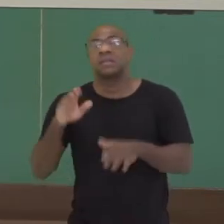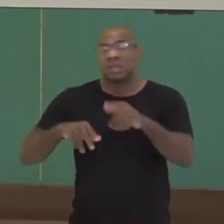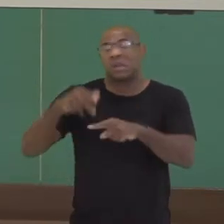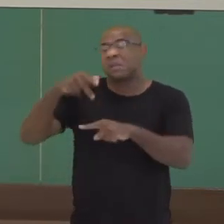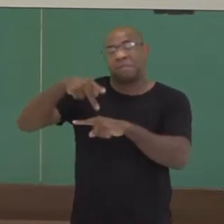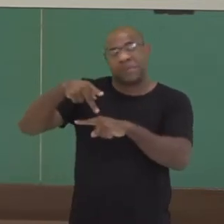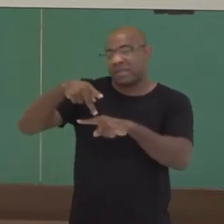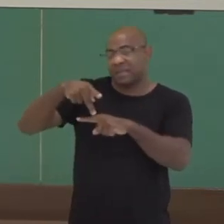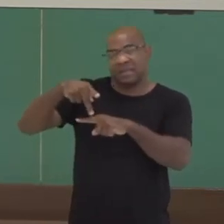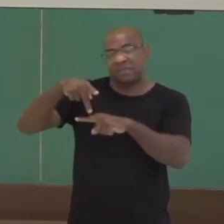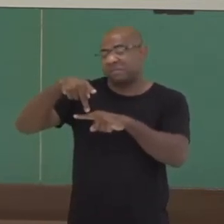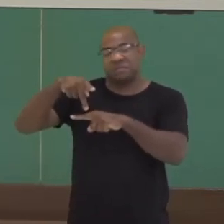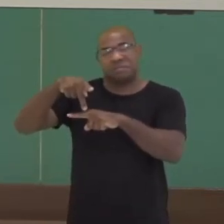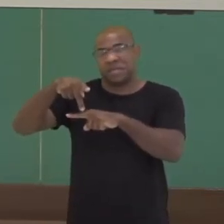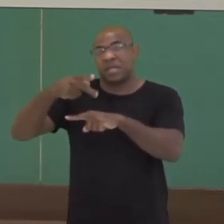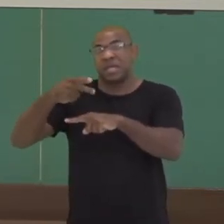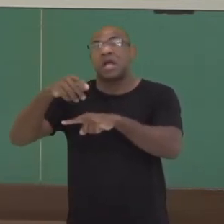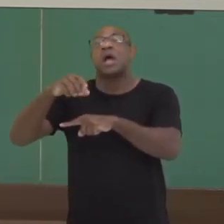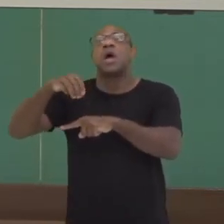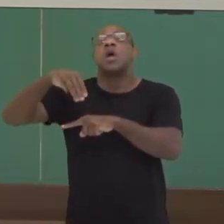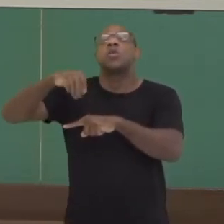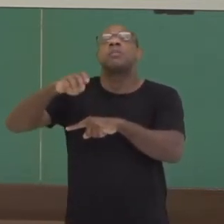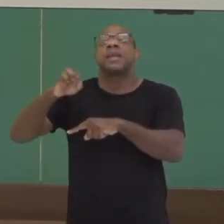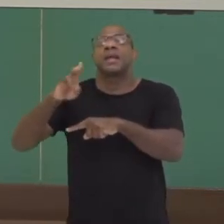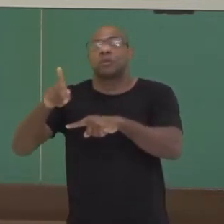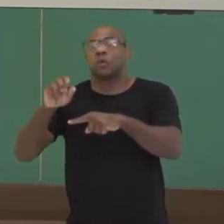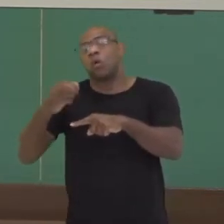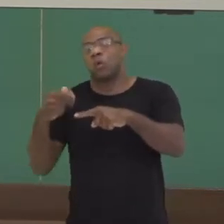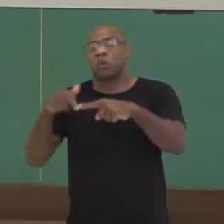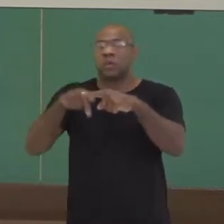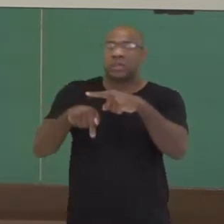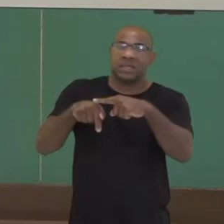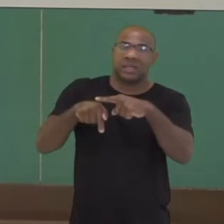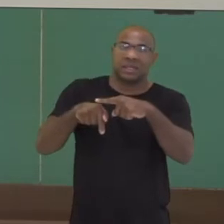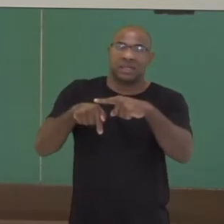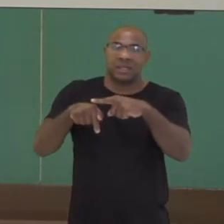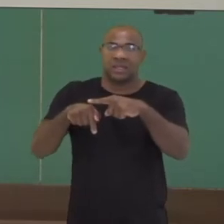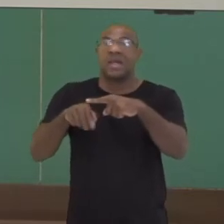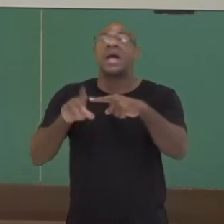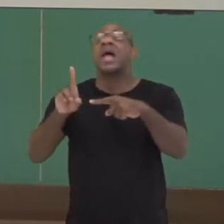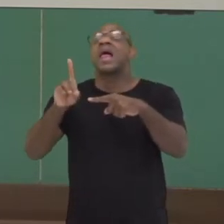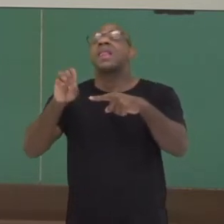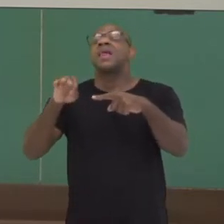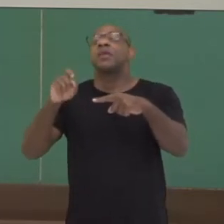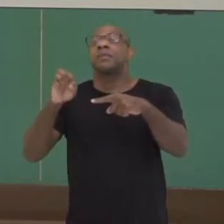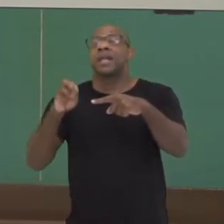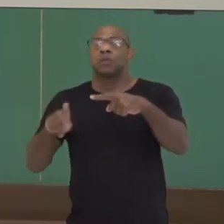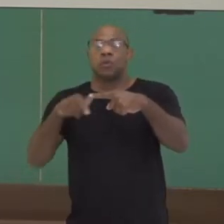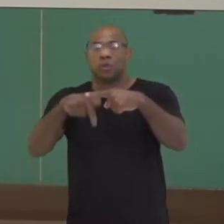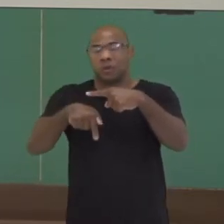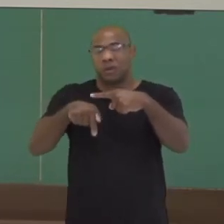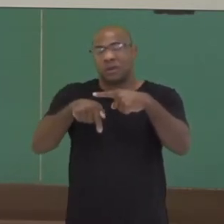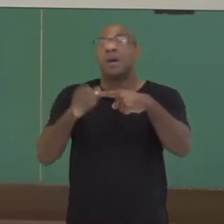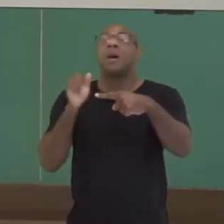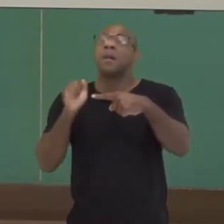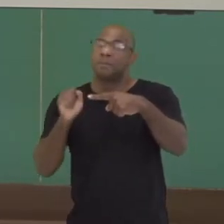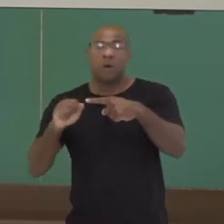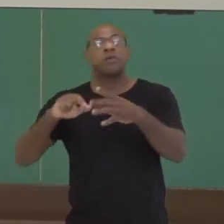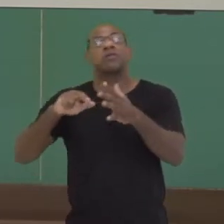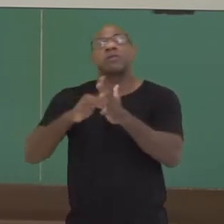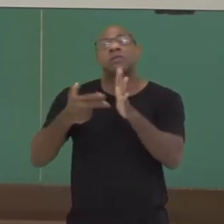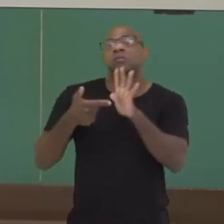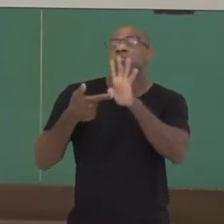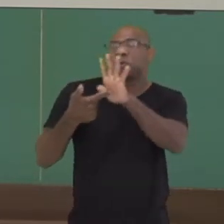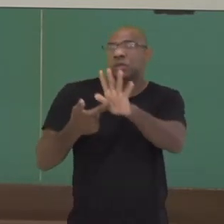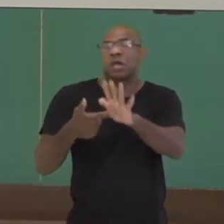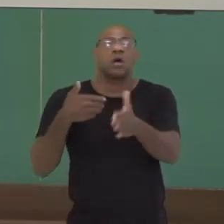que é o numerador da fração, ou Q, de queijo, que é o denominador da fração, podem